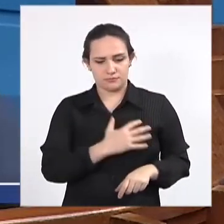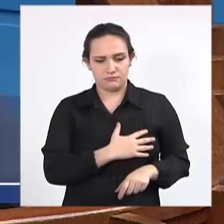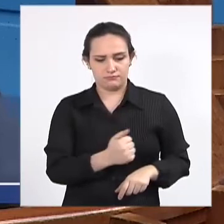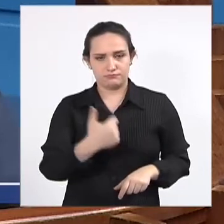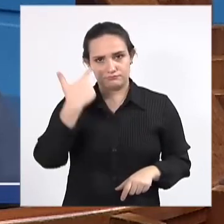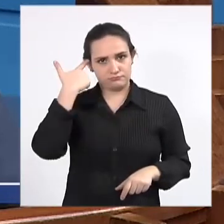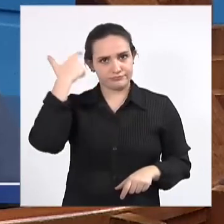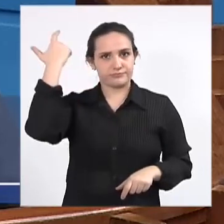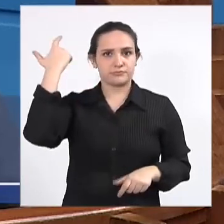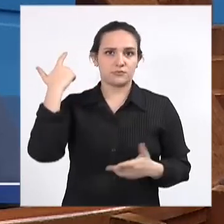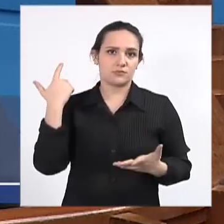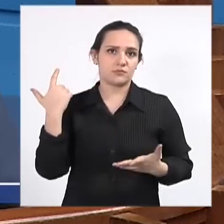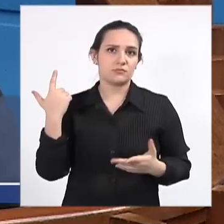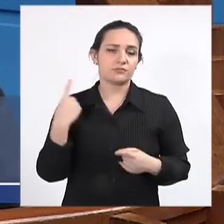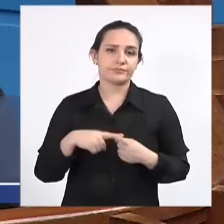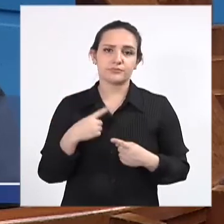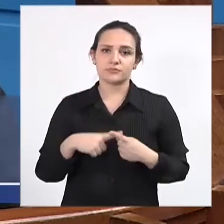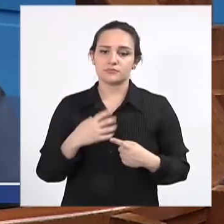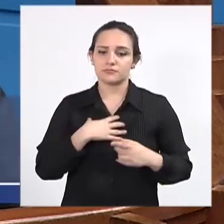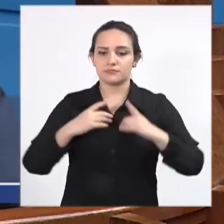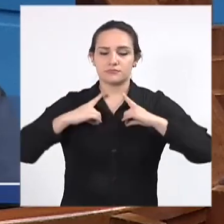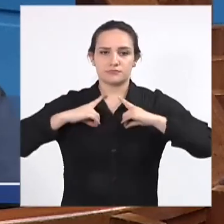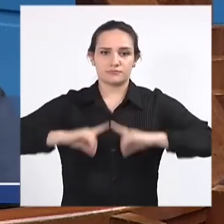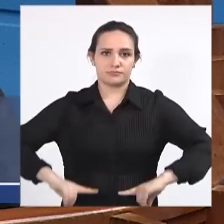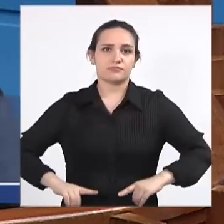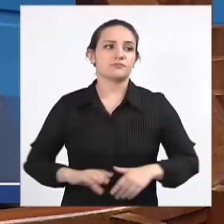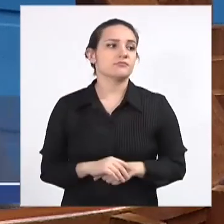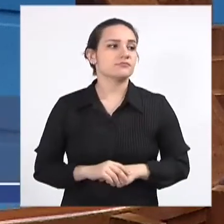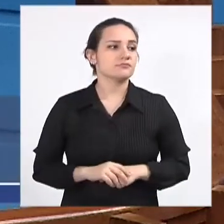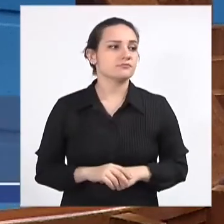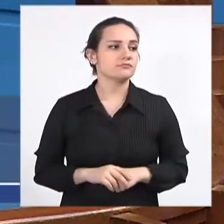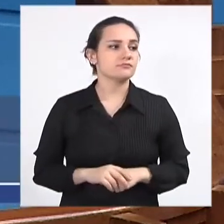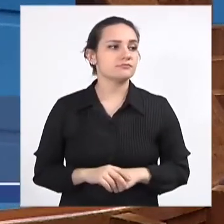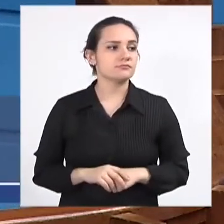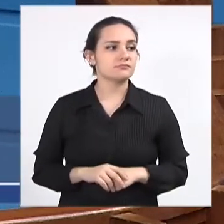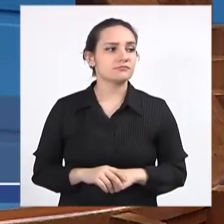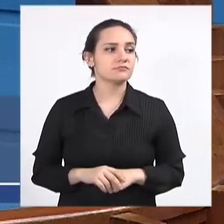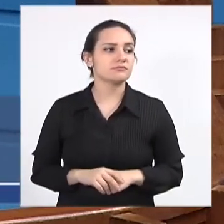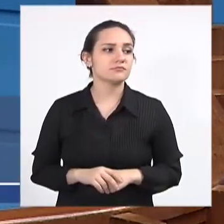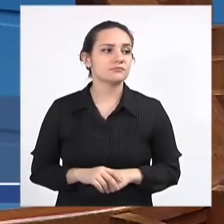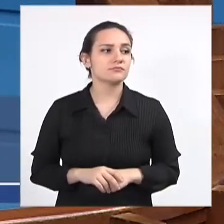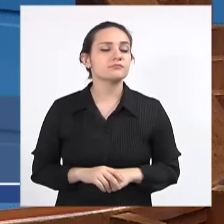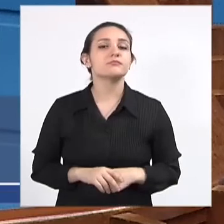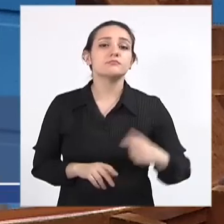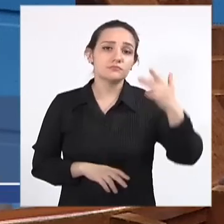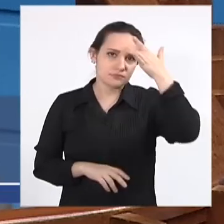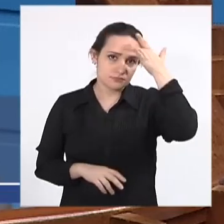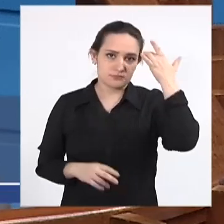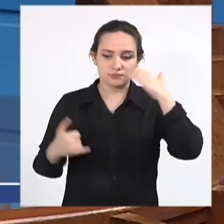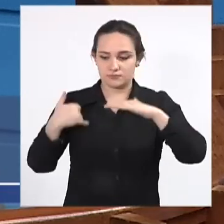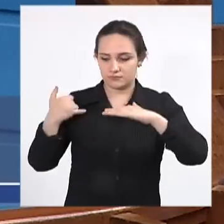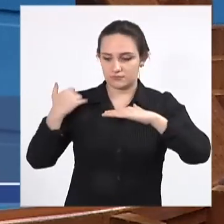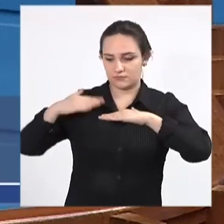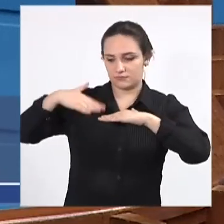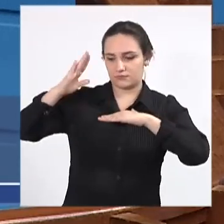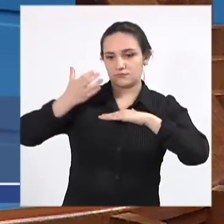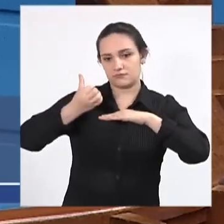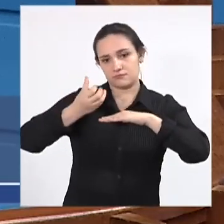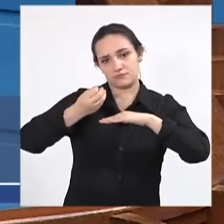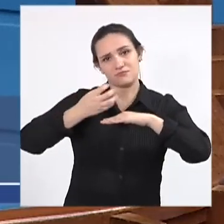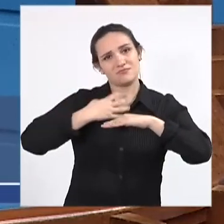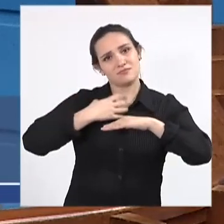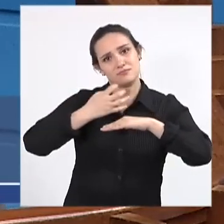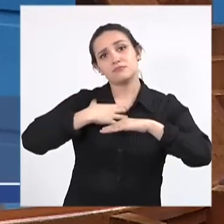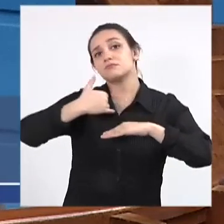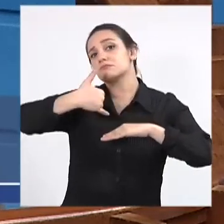porque estava com depressão. Então, as pessoas, principalmente com mais de 60 anos, tendem a ter